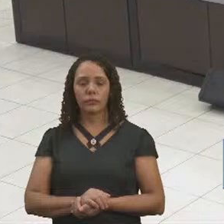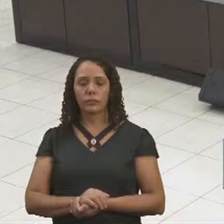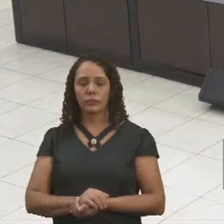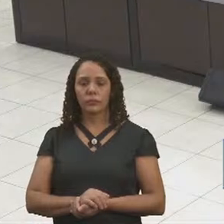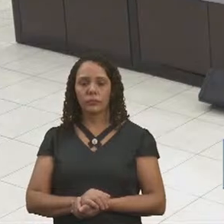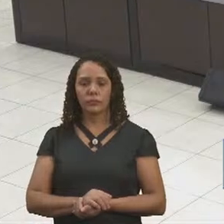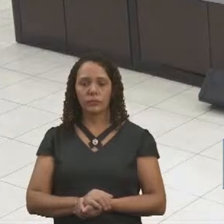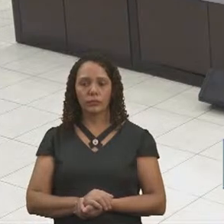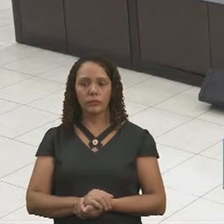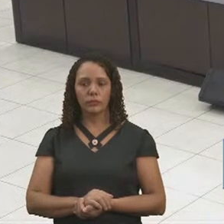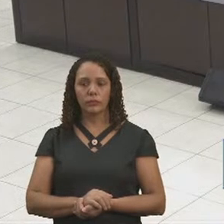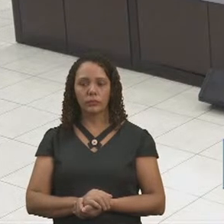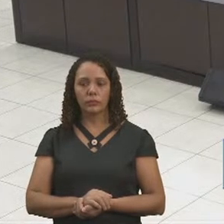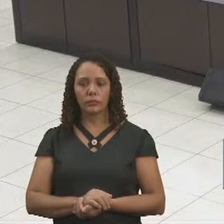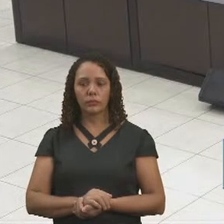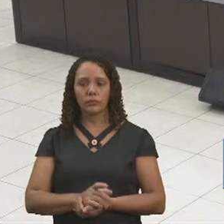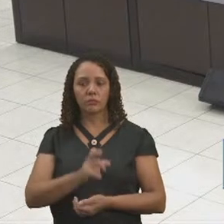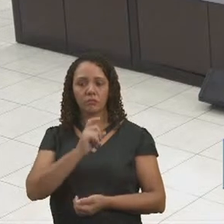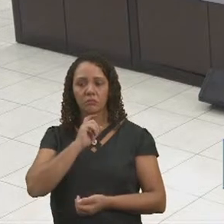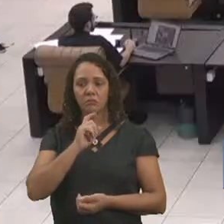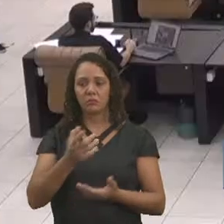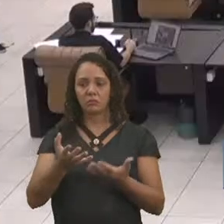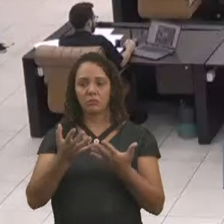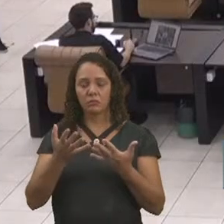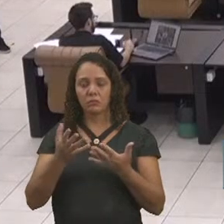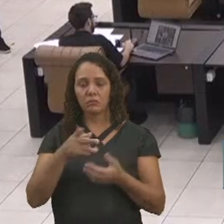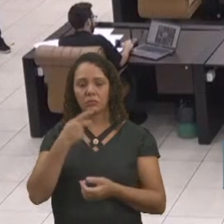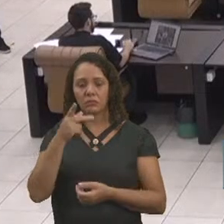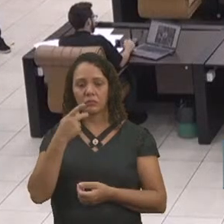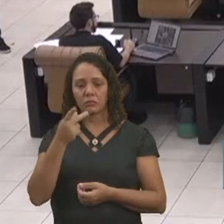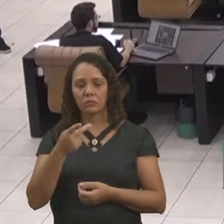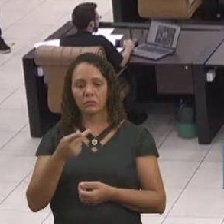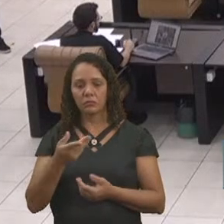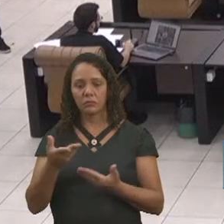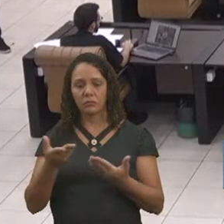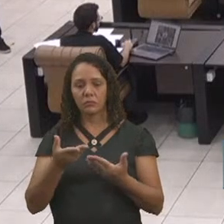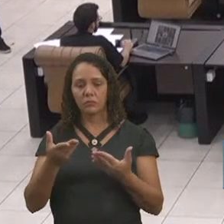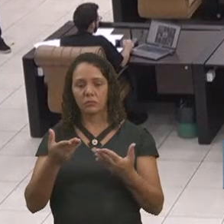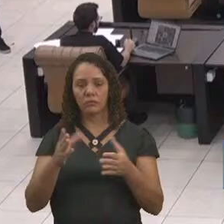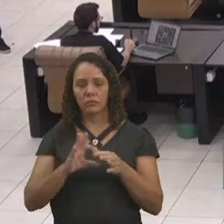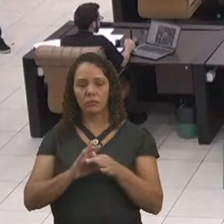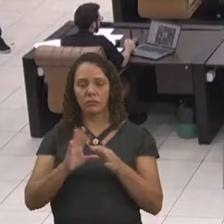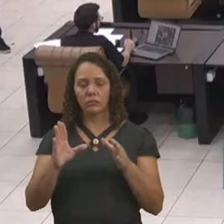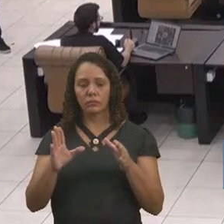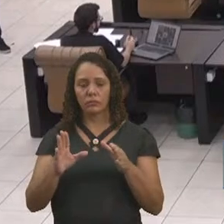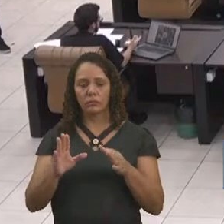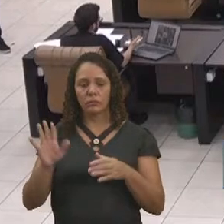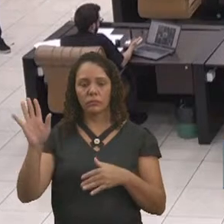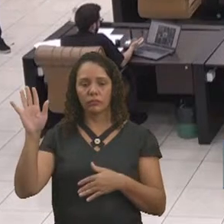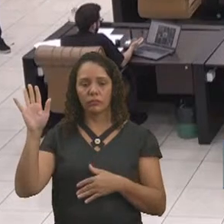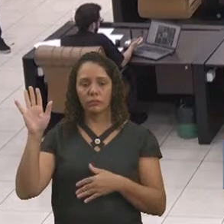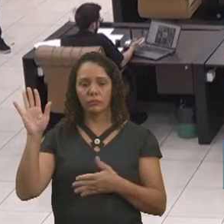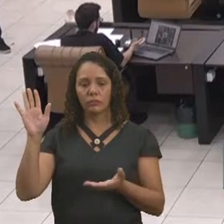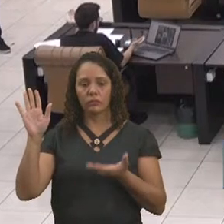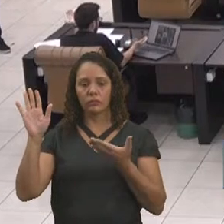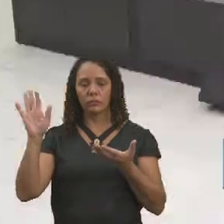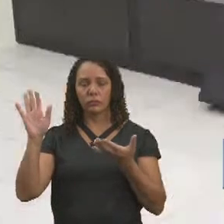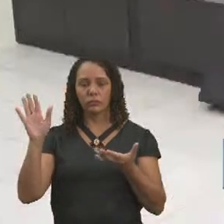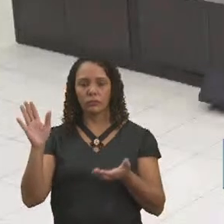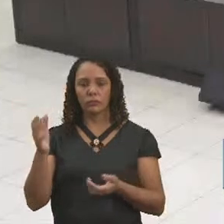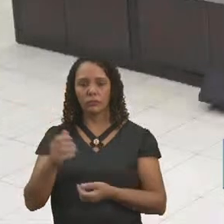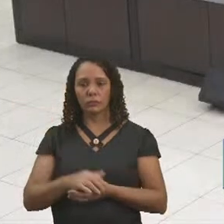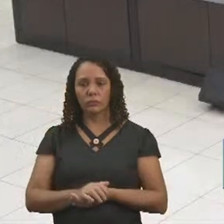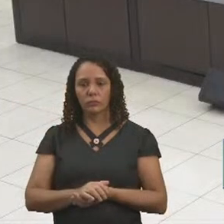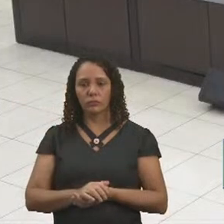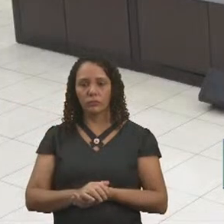Ninguém mais quer fazer uso da palavra. Vou abrir a palavra, então, aos membros que foram Eu quero falar, inscritos. presidente, eu só acho curioso que